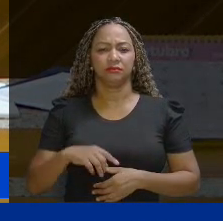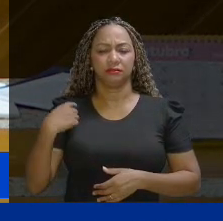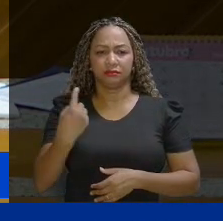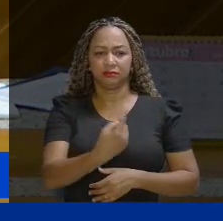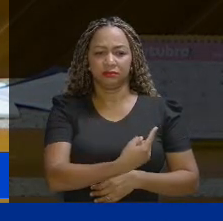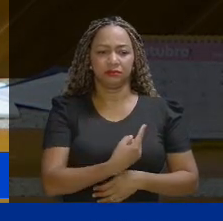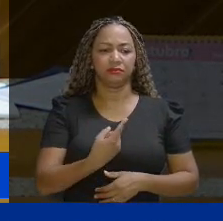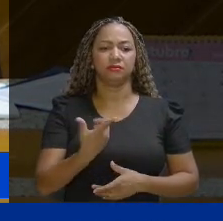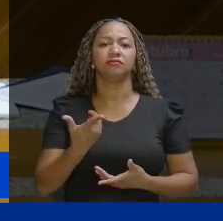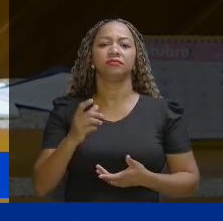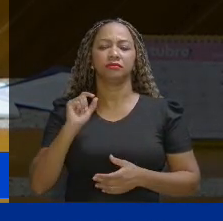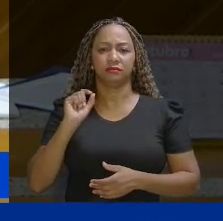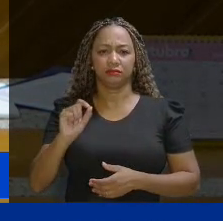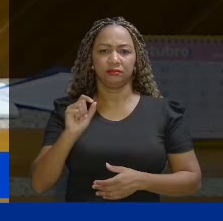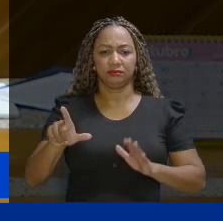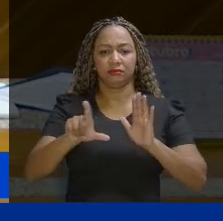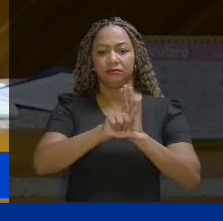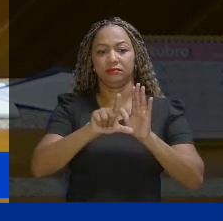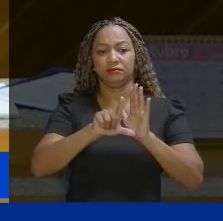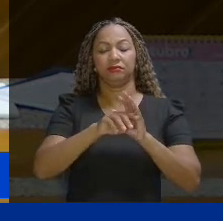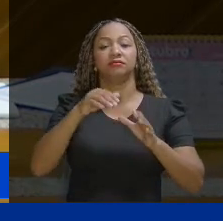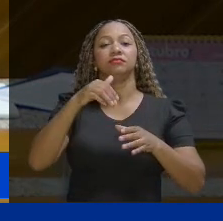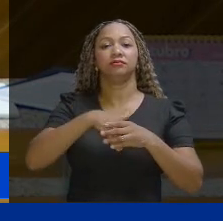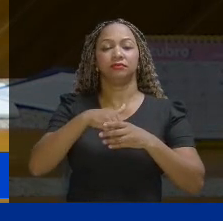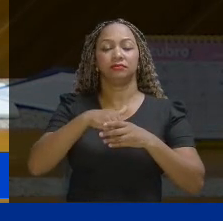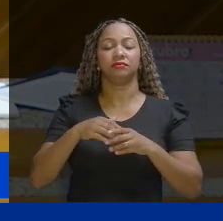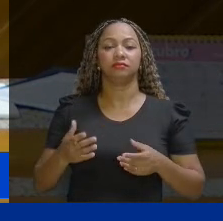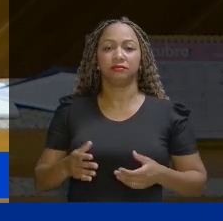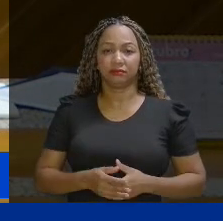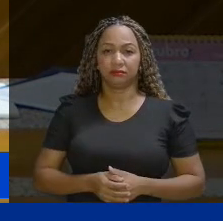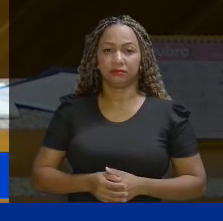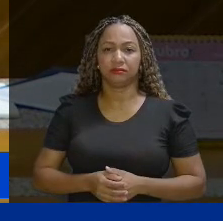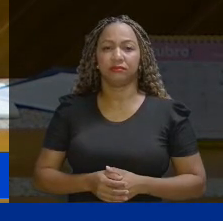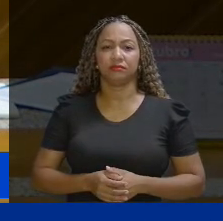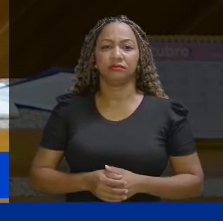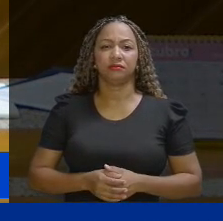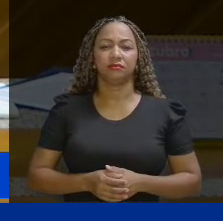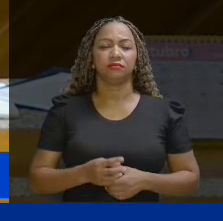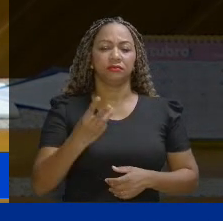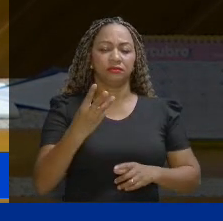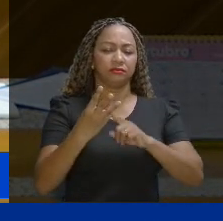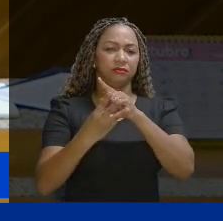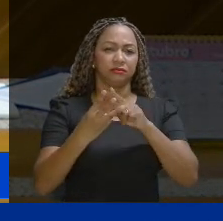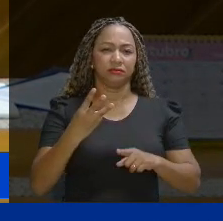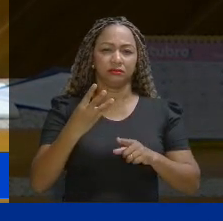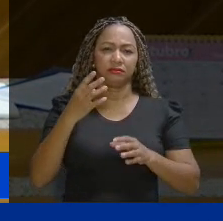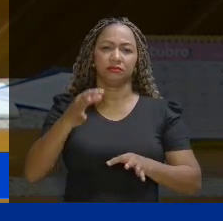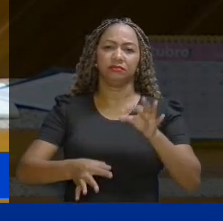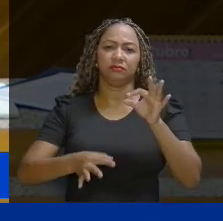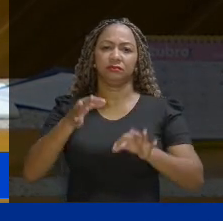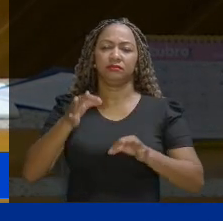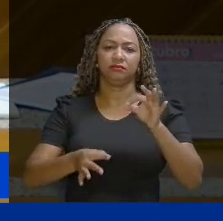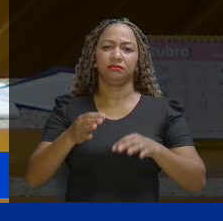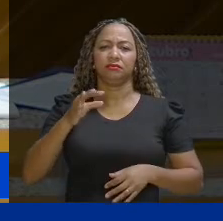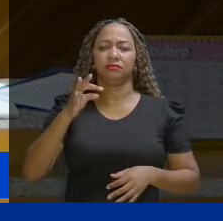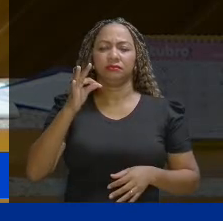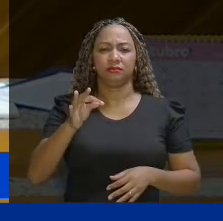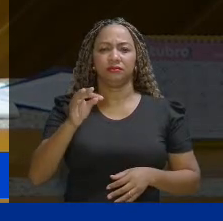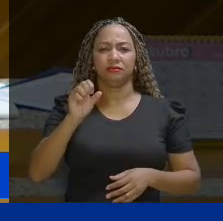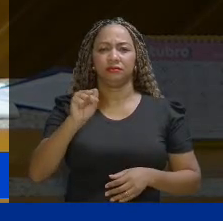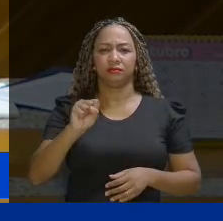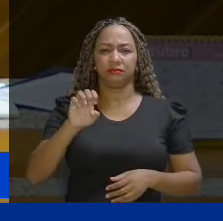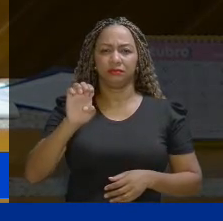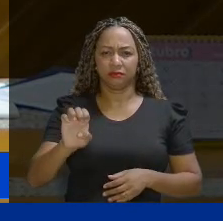nós estaríamos infringindo a lei eleitoral. Só que, eu vou citar 3 julgados aqui, do